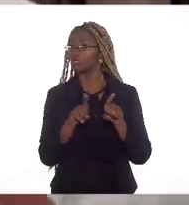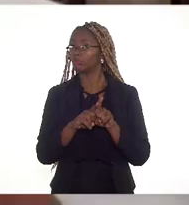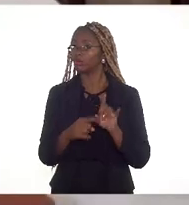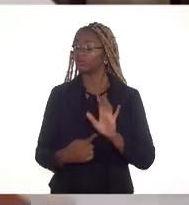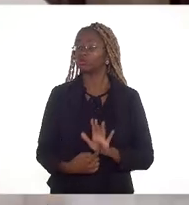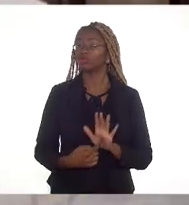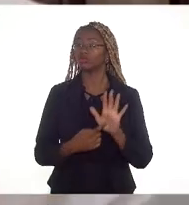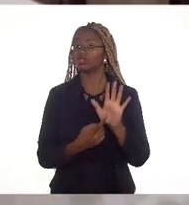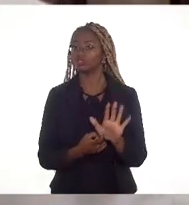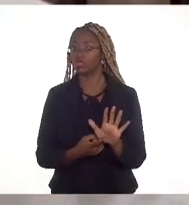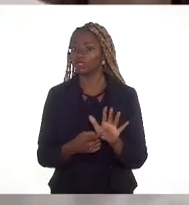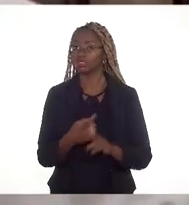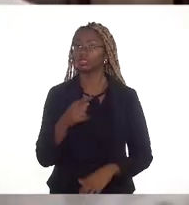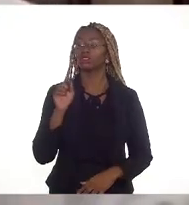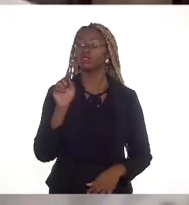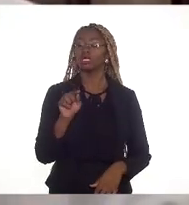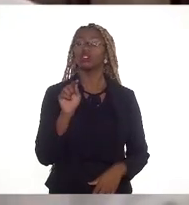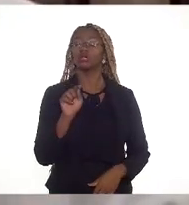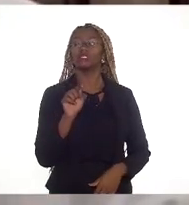que